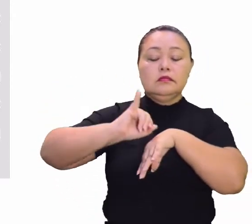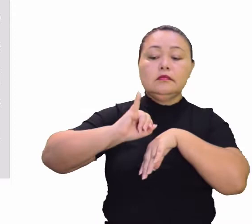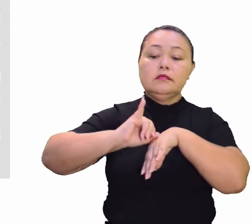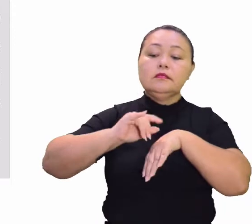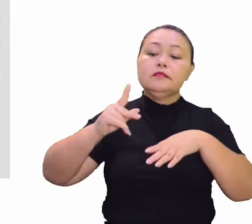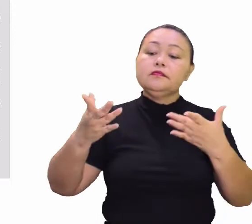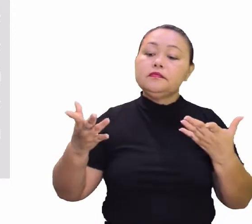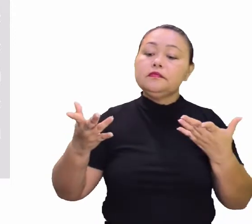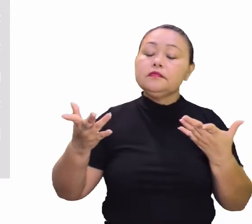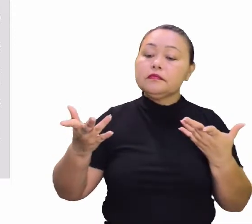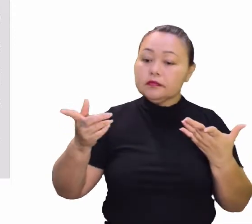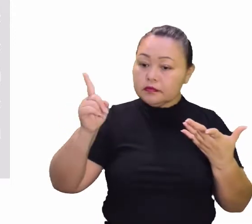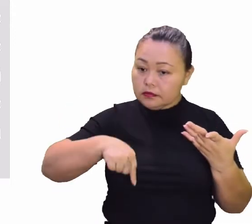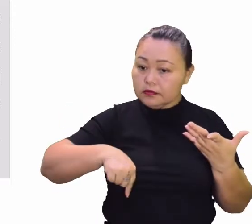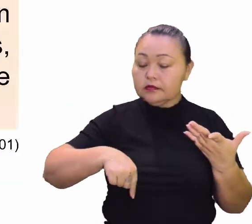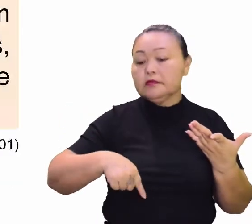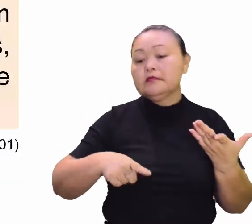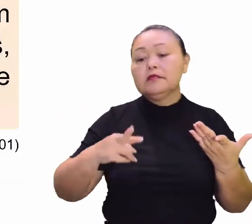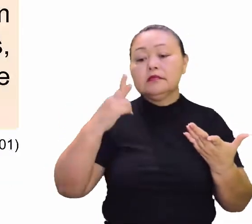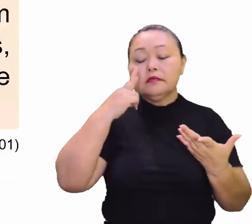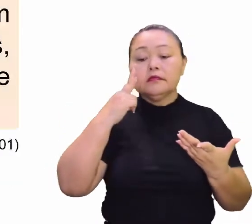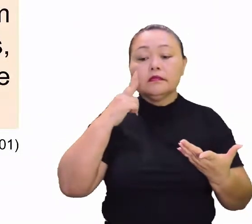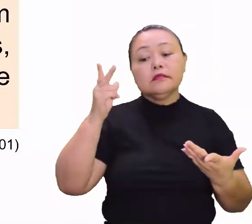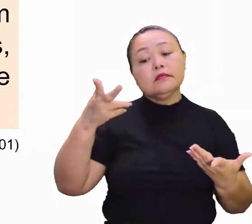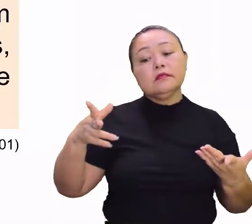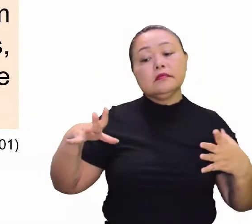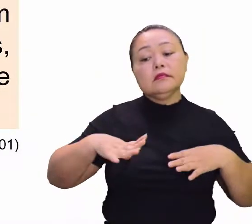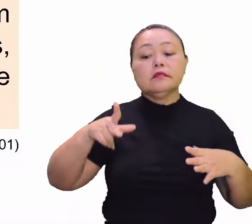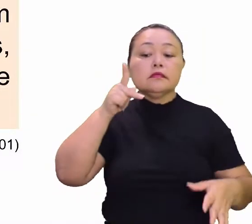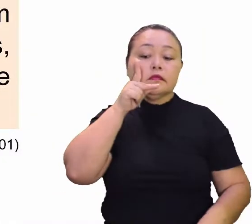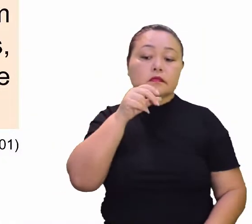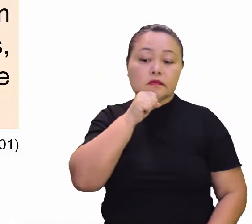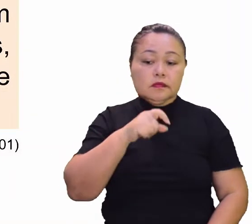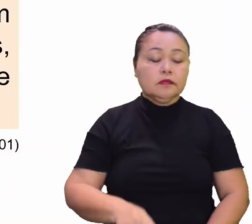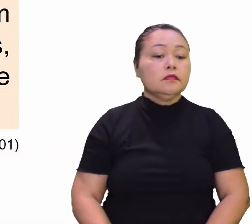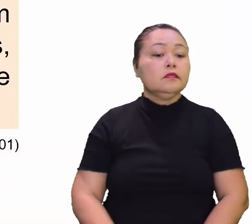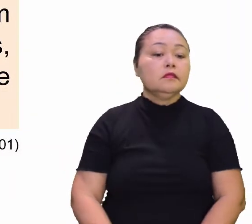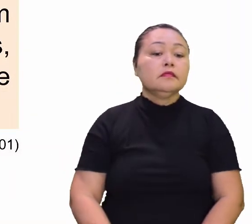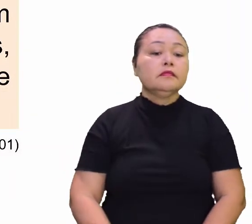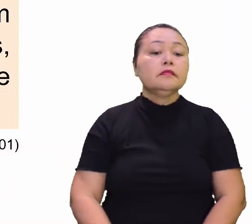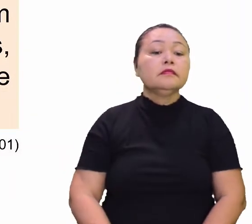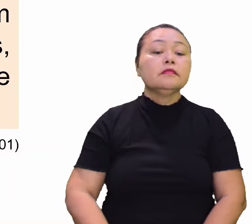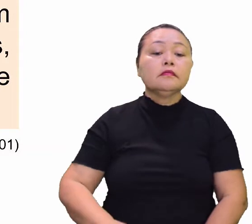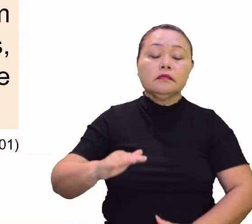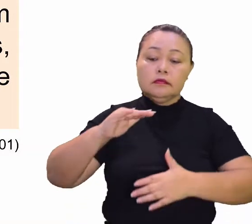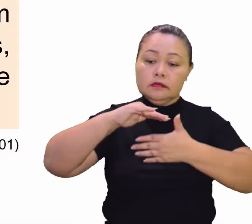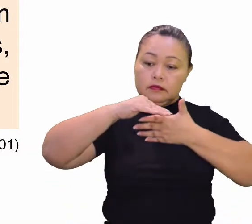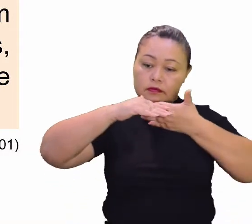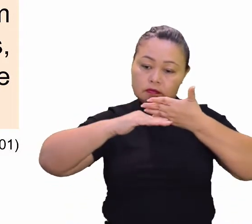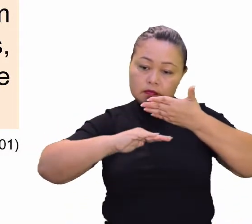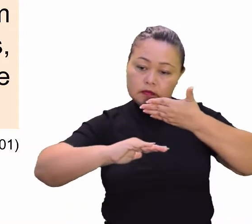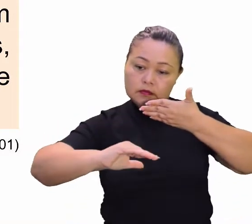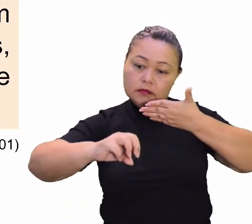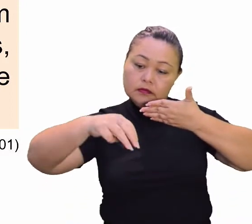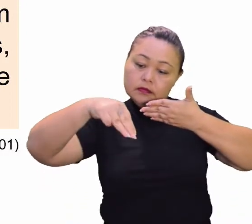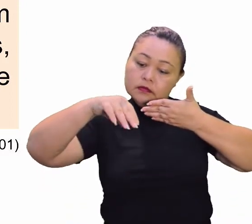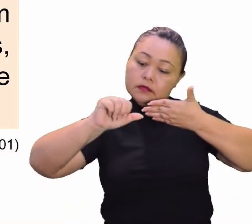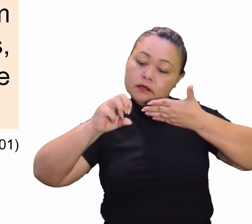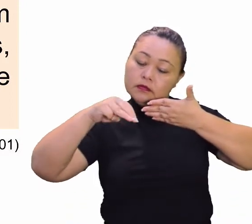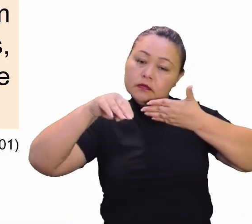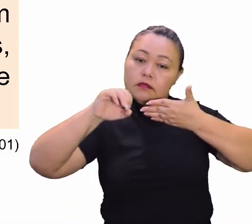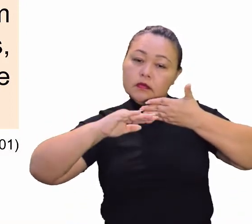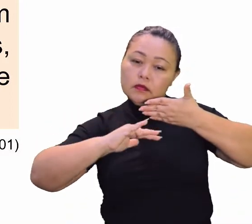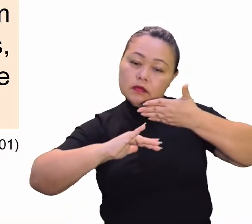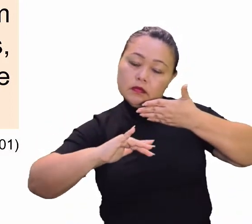de Porto Velho. Vamos mais informações sobre o Rio Mamoré. Todo o Baixo Mamoré corre em